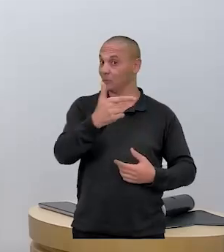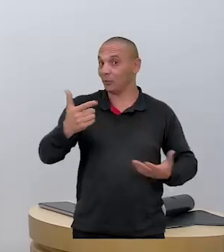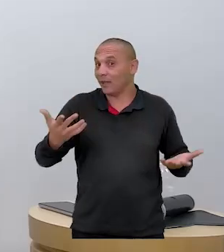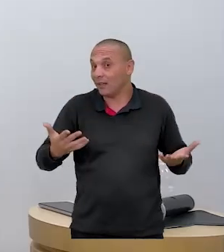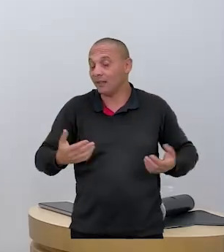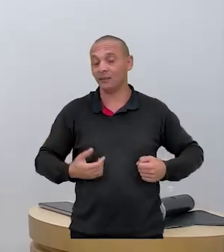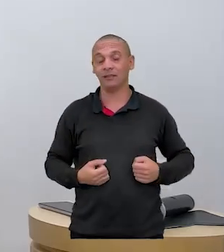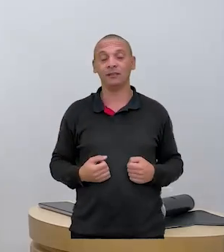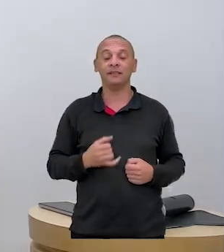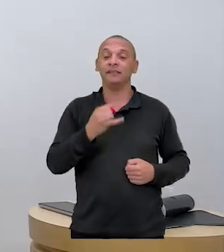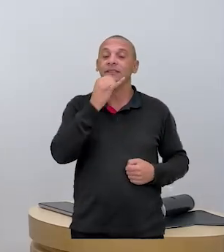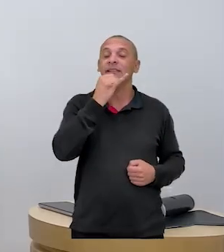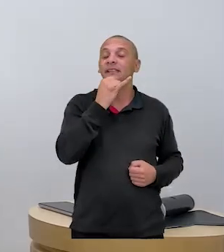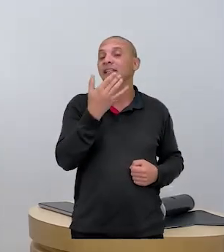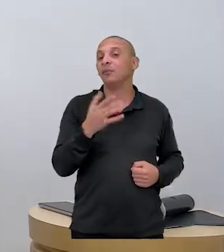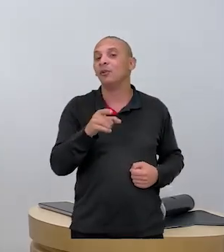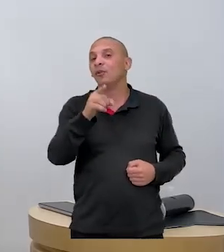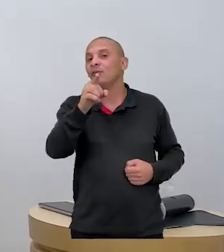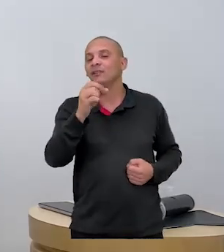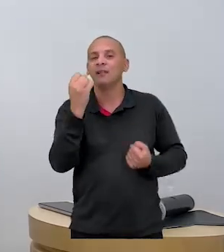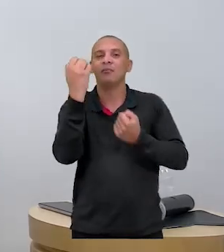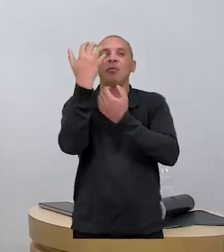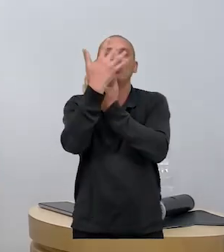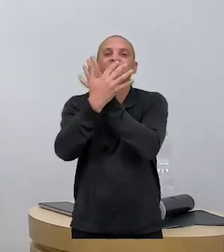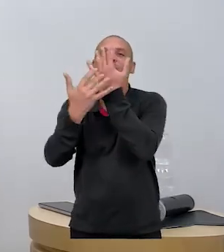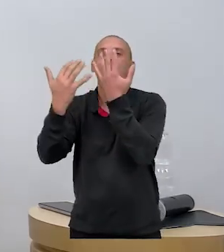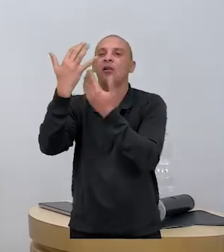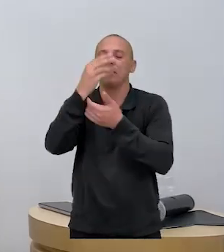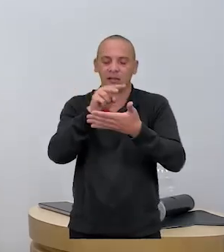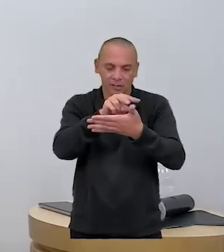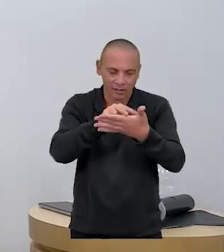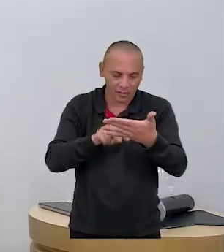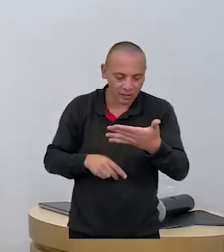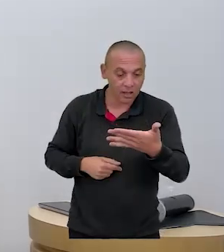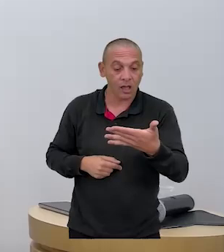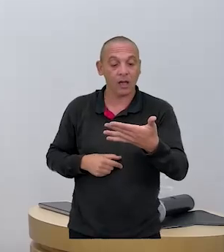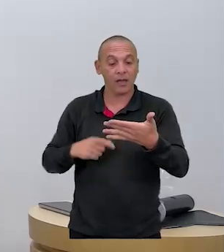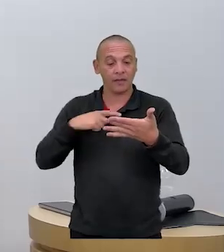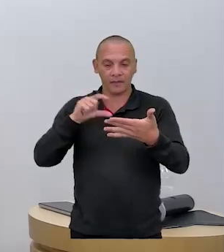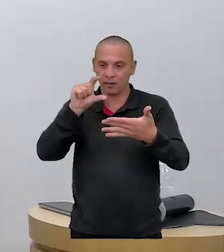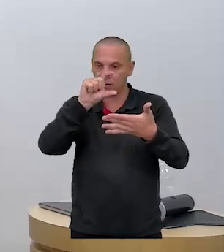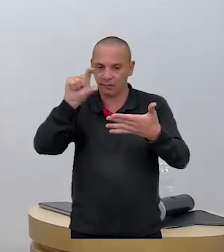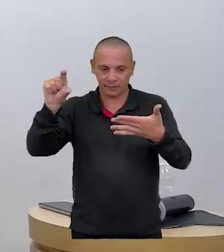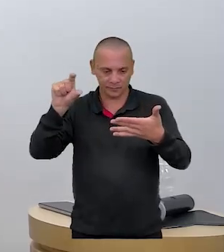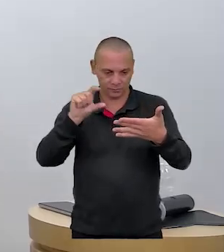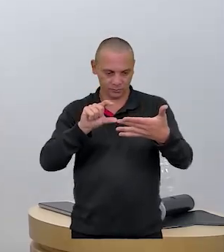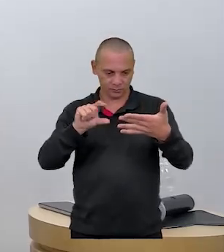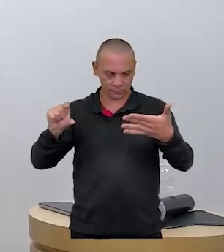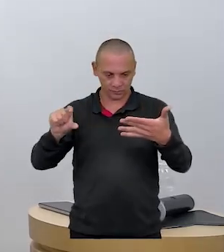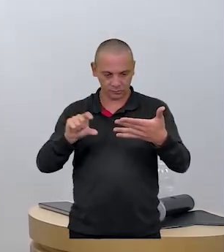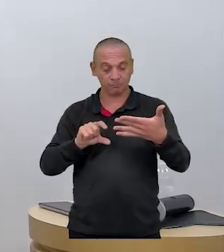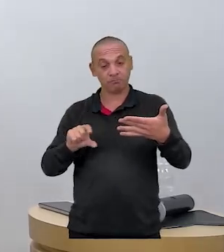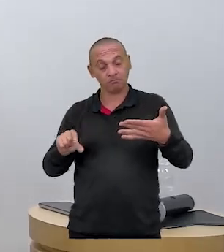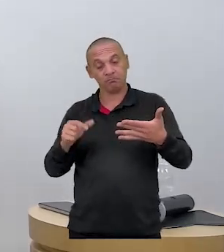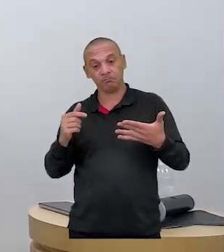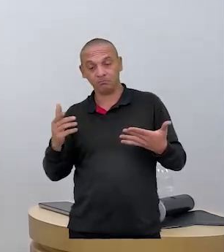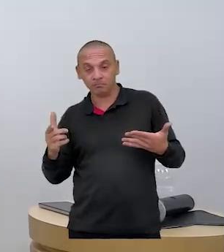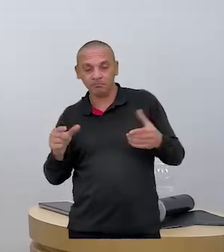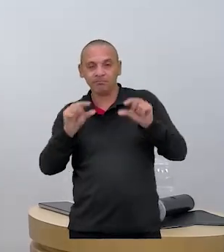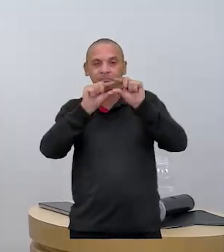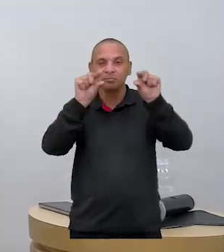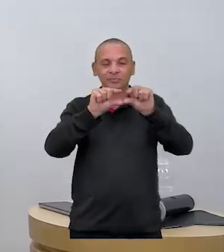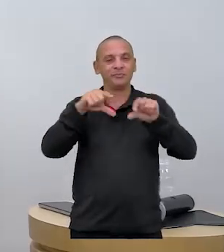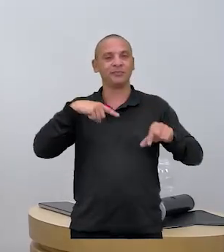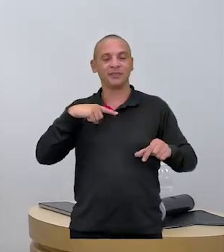você vai pegar uma letra de uma canção, você ainda encontra lá os versos, você ainda encontra estrofes,